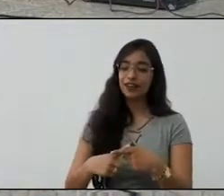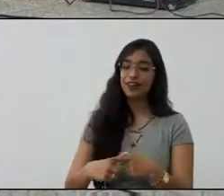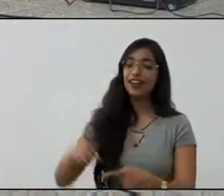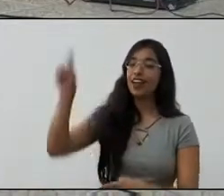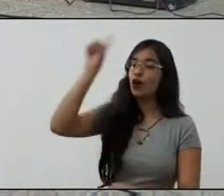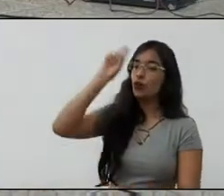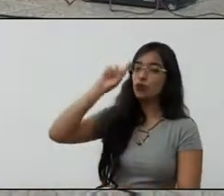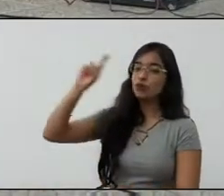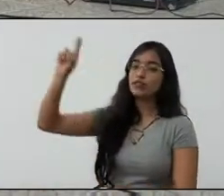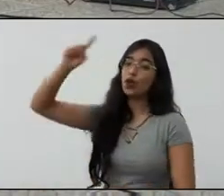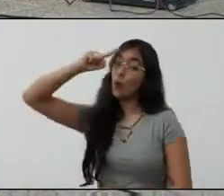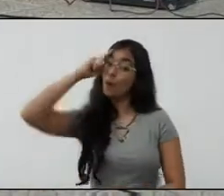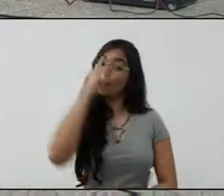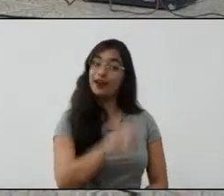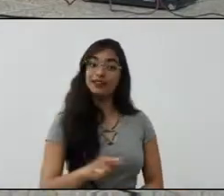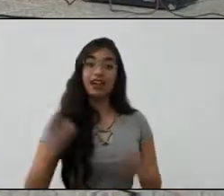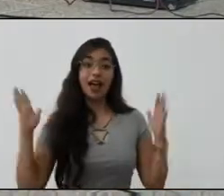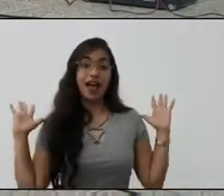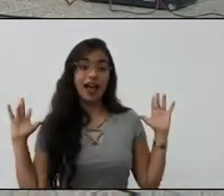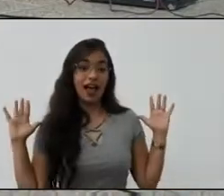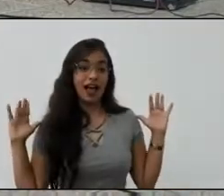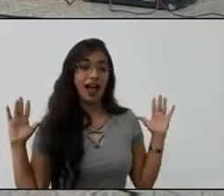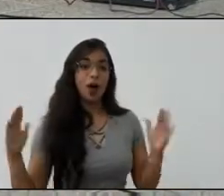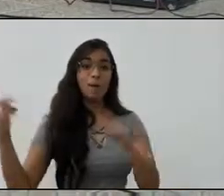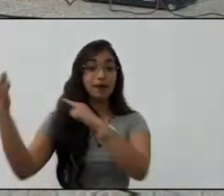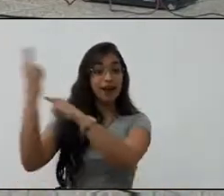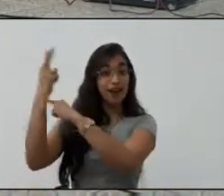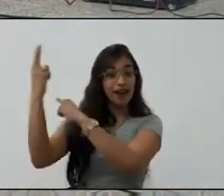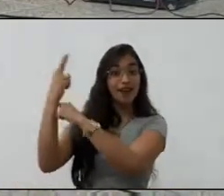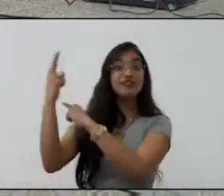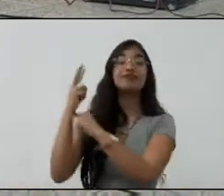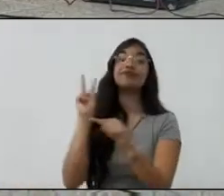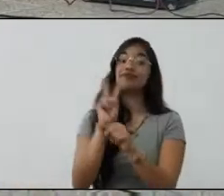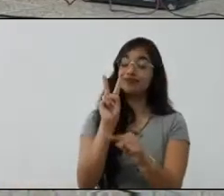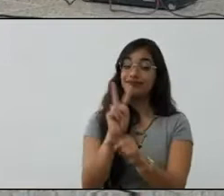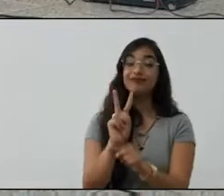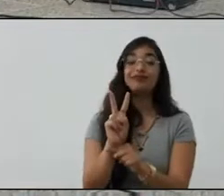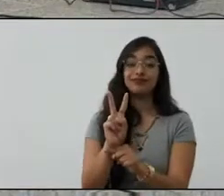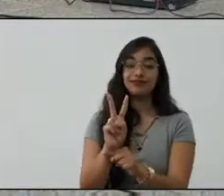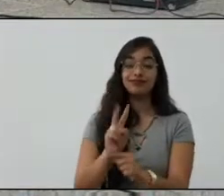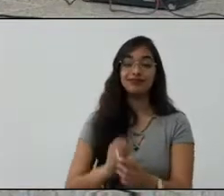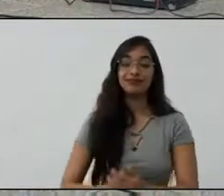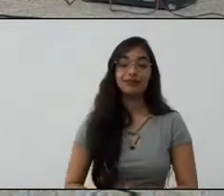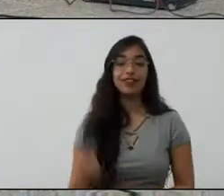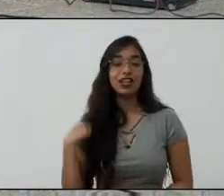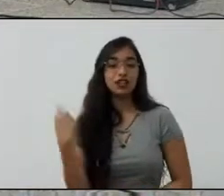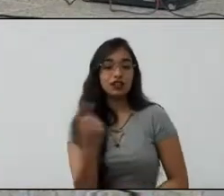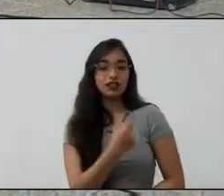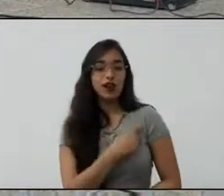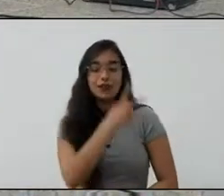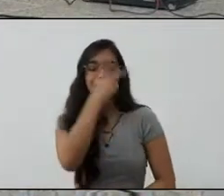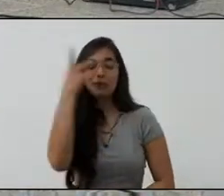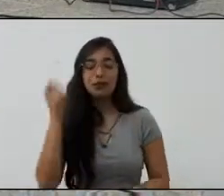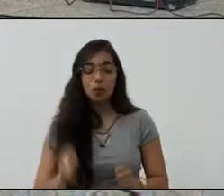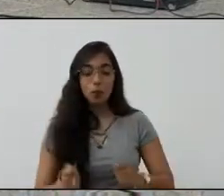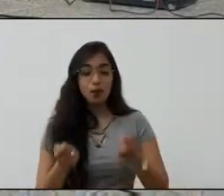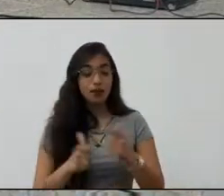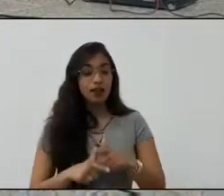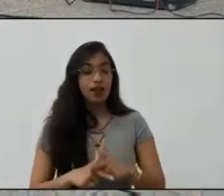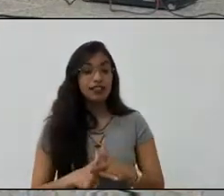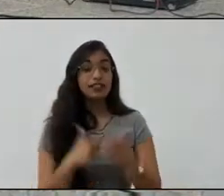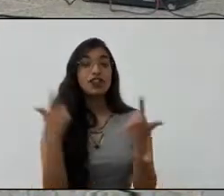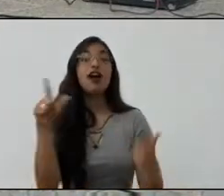anjos a nosso respeito. Nós somos, repito, as pessoas mais sortudas deste